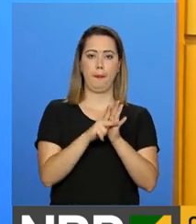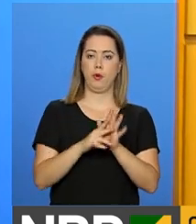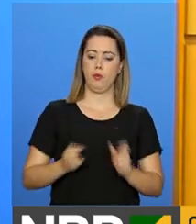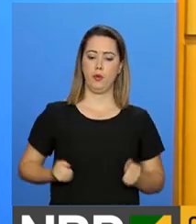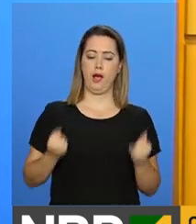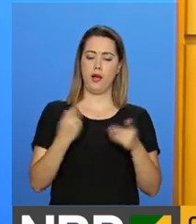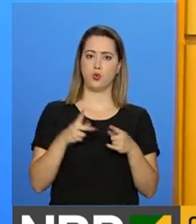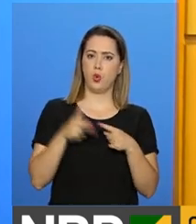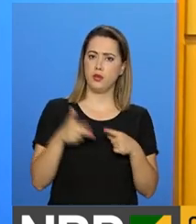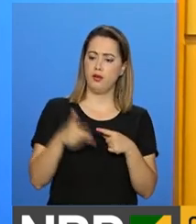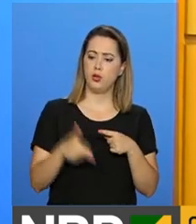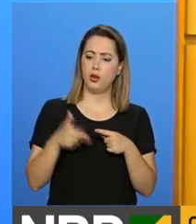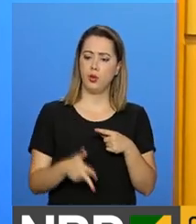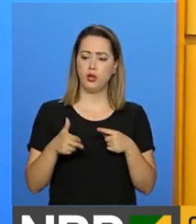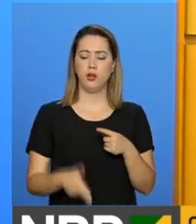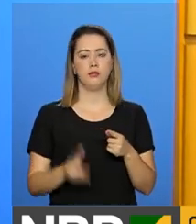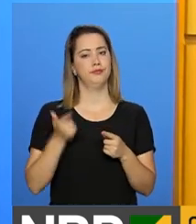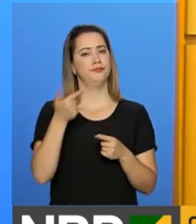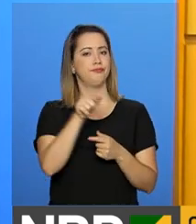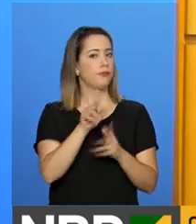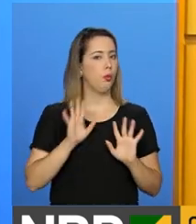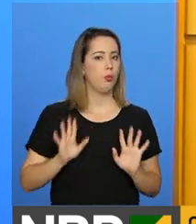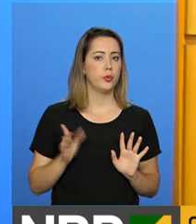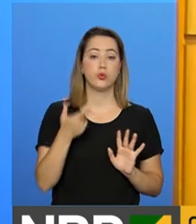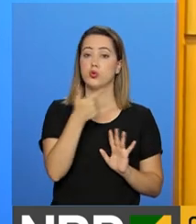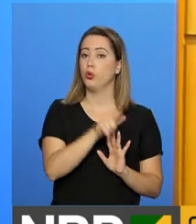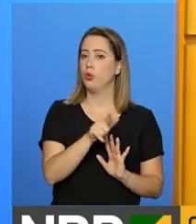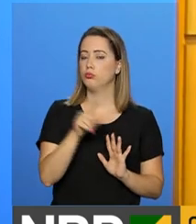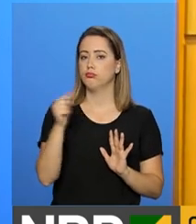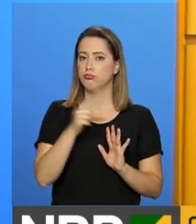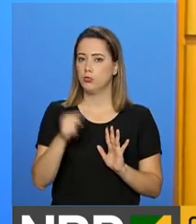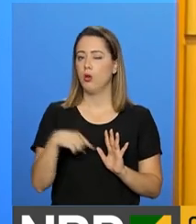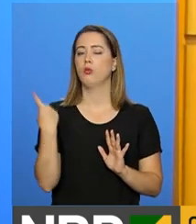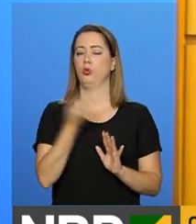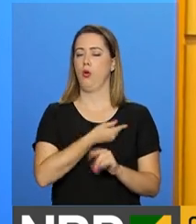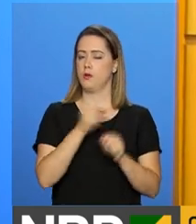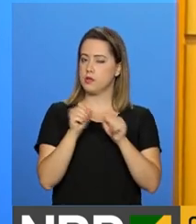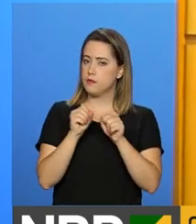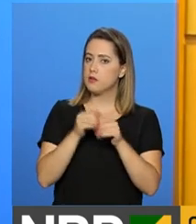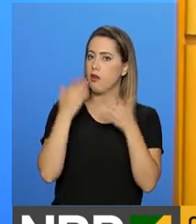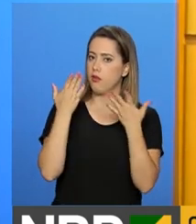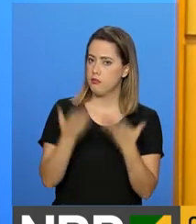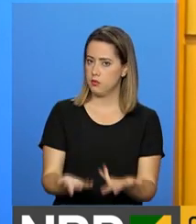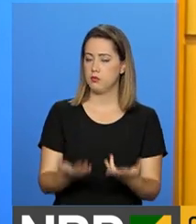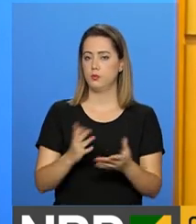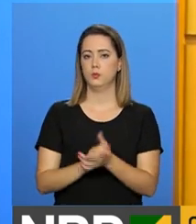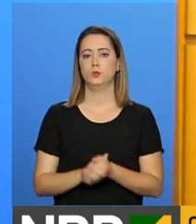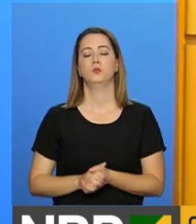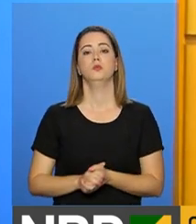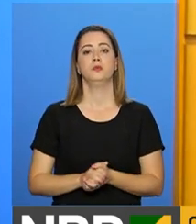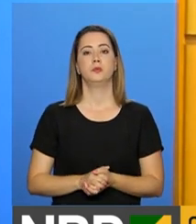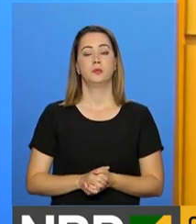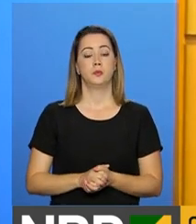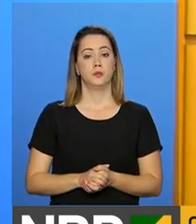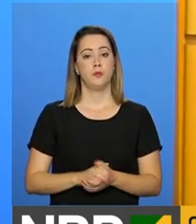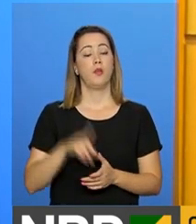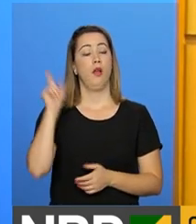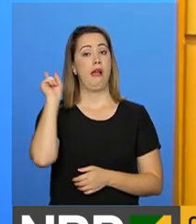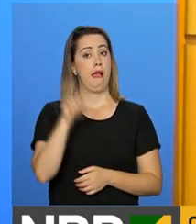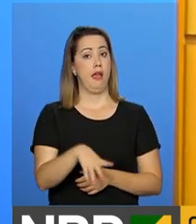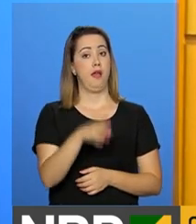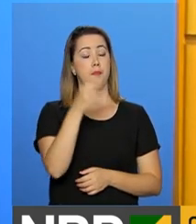depois produzir outros gestos administrativos. E foi o que fizemos. Né? E